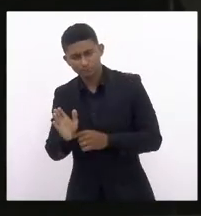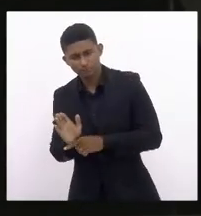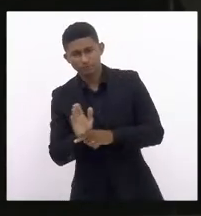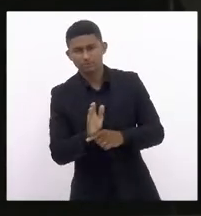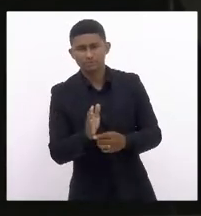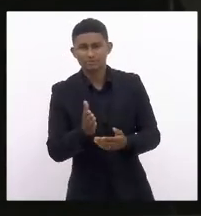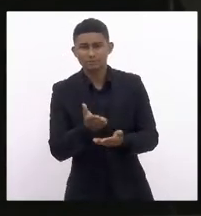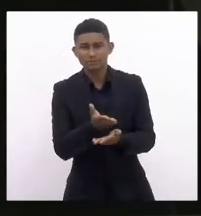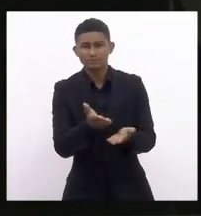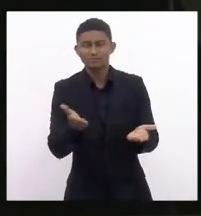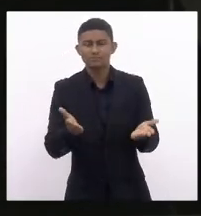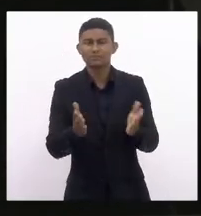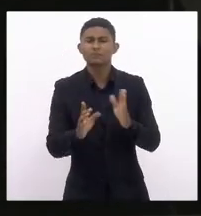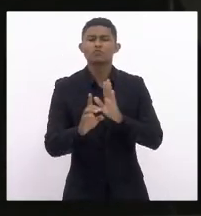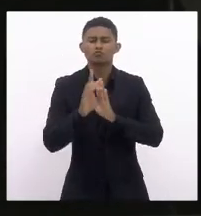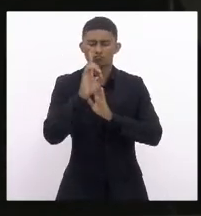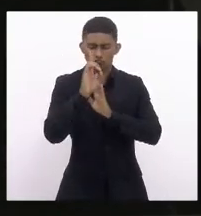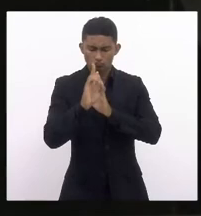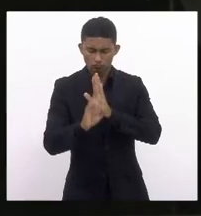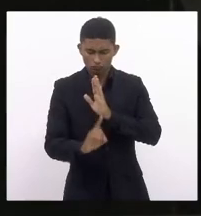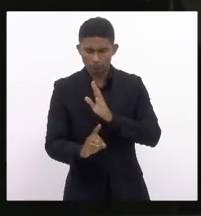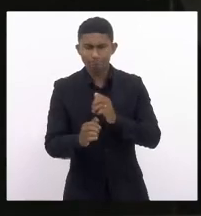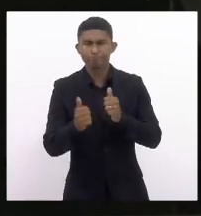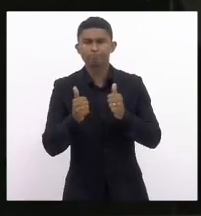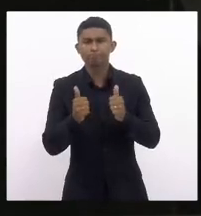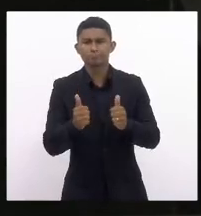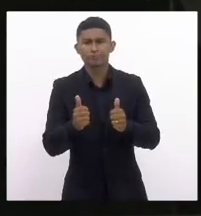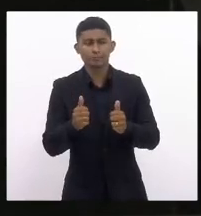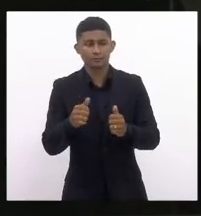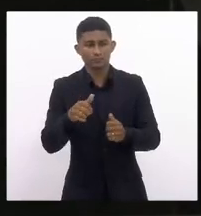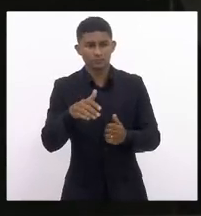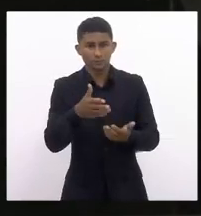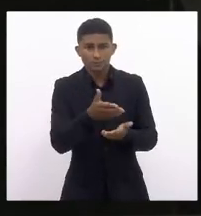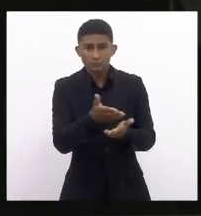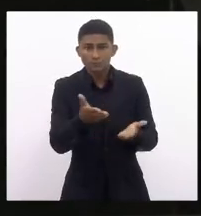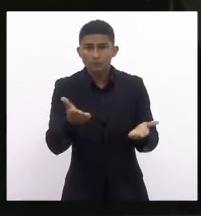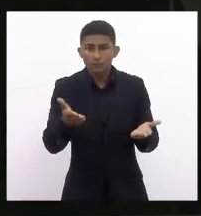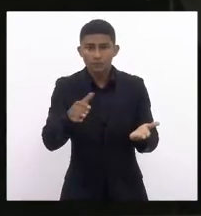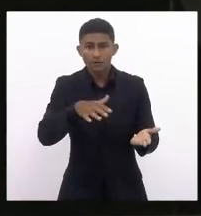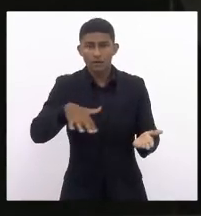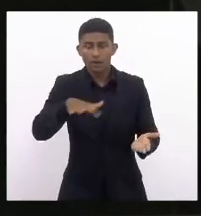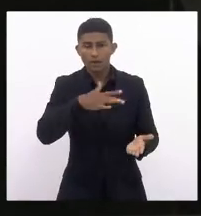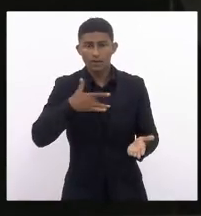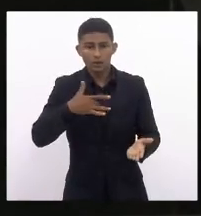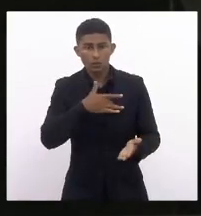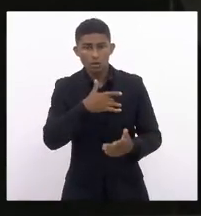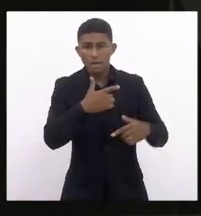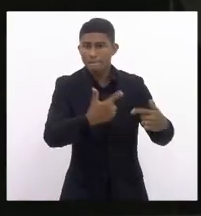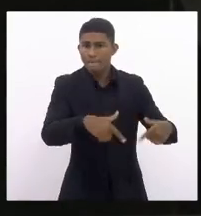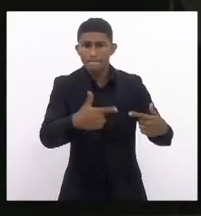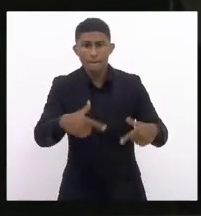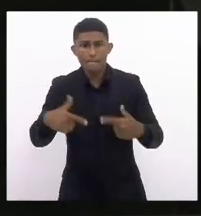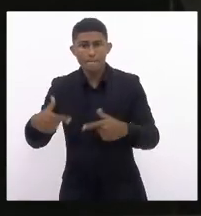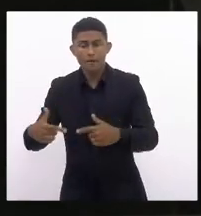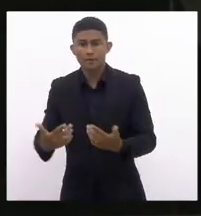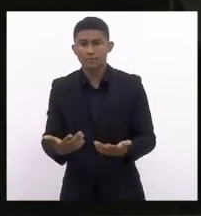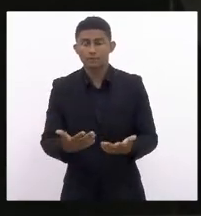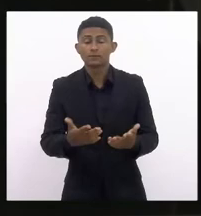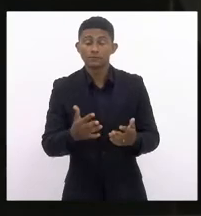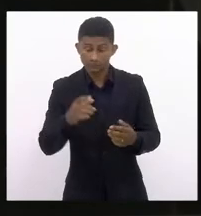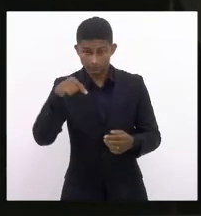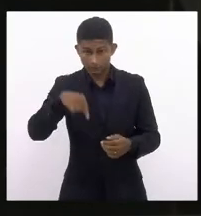direitos a quem presta a saúde. Tia Ju foi criado aqui na